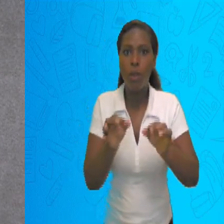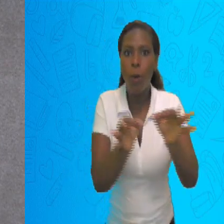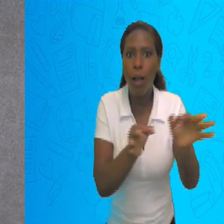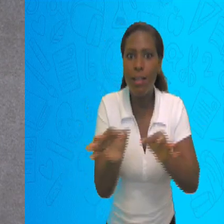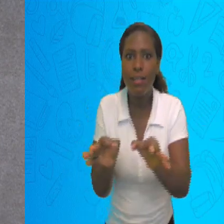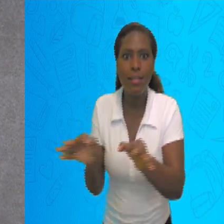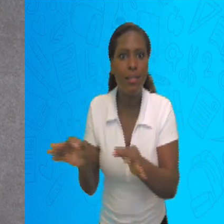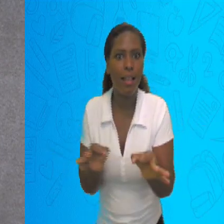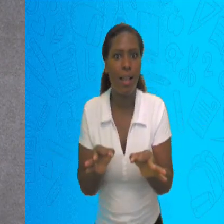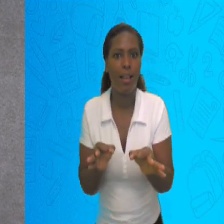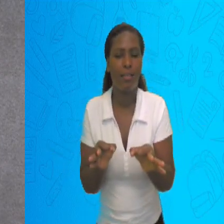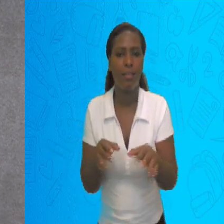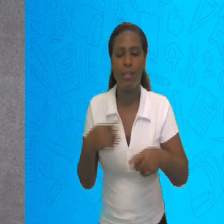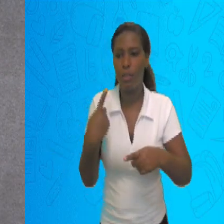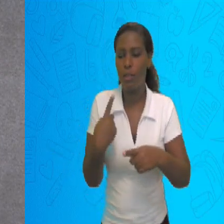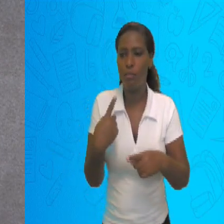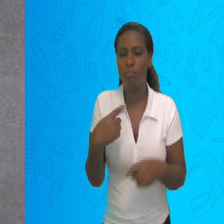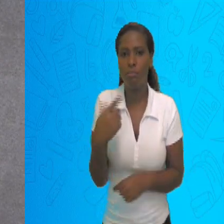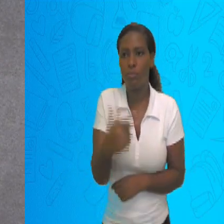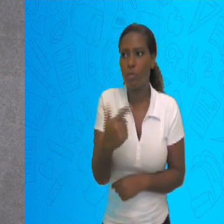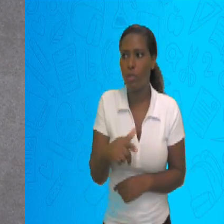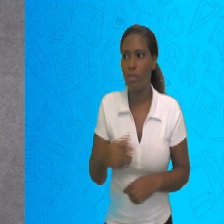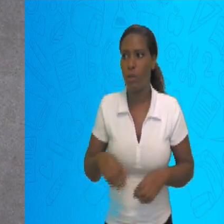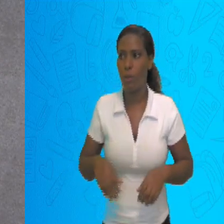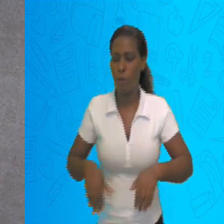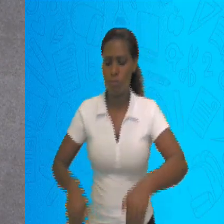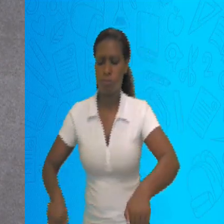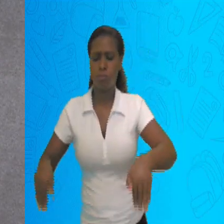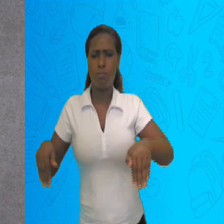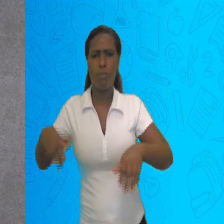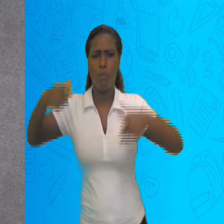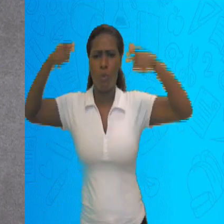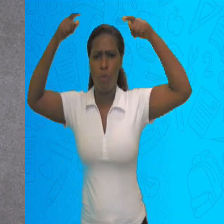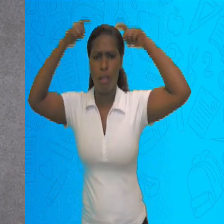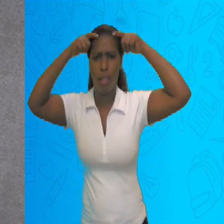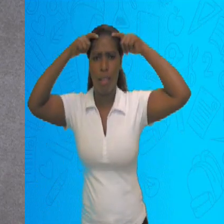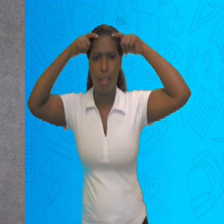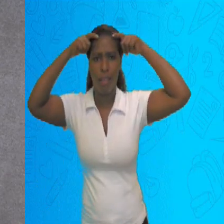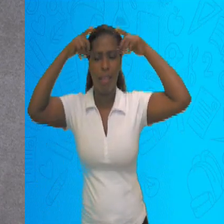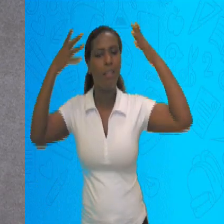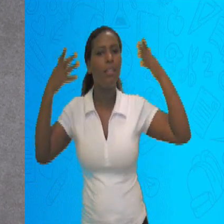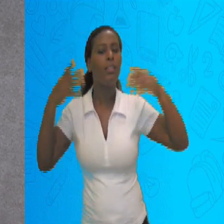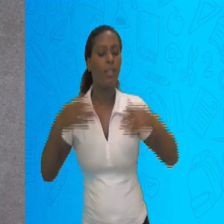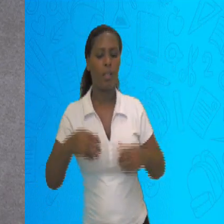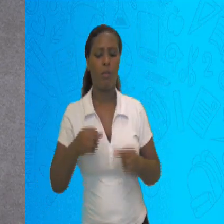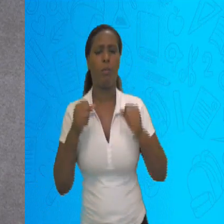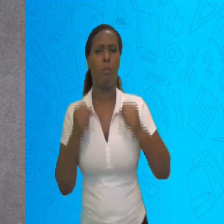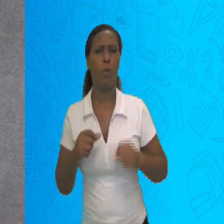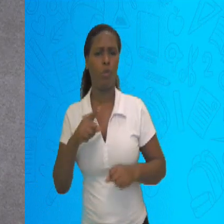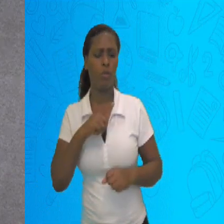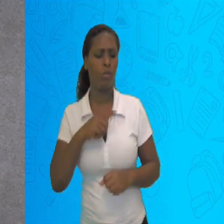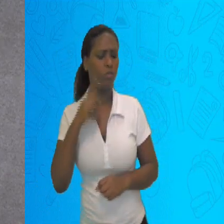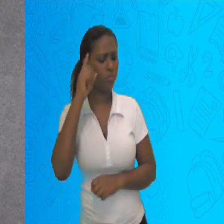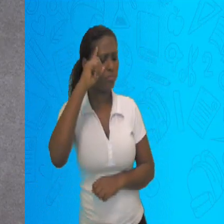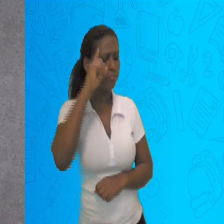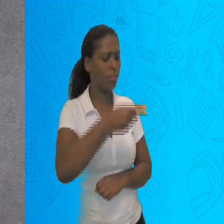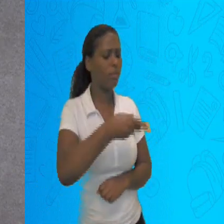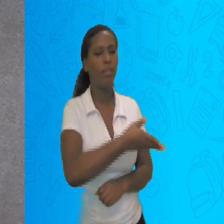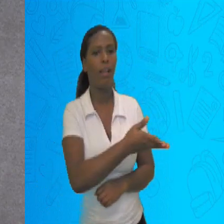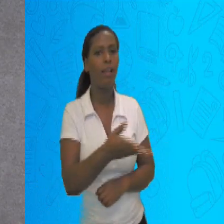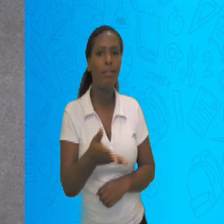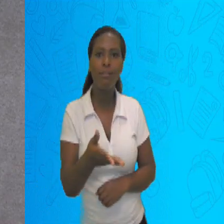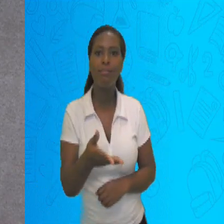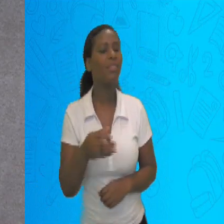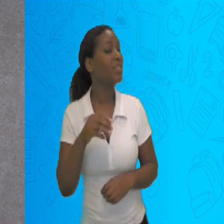rei, né? Não era bem assim. É alguém com poder de dar ordens aos demais. Não.